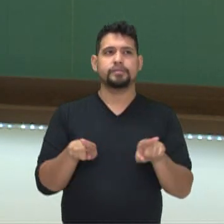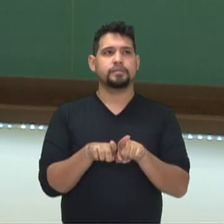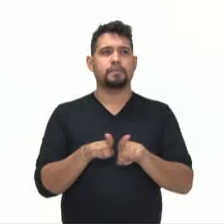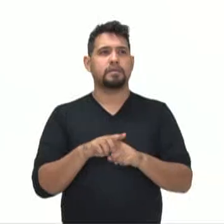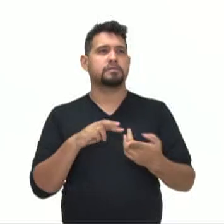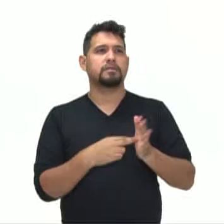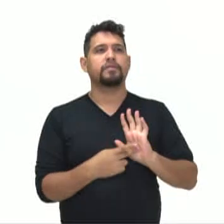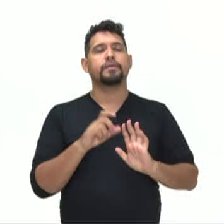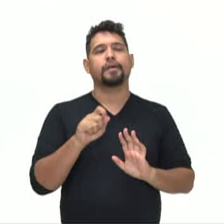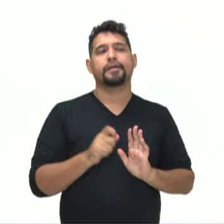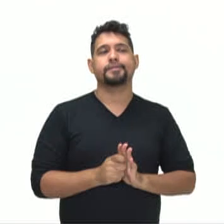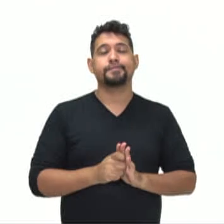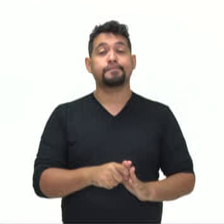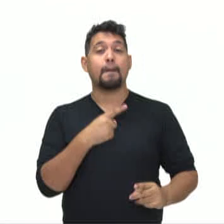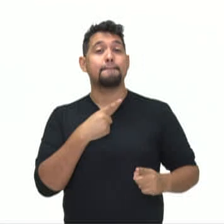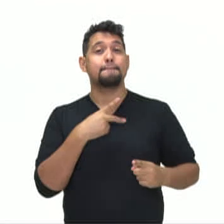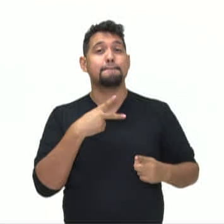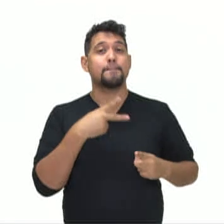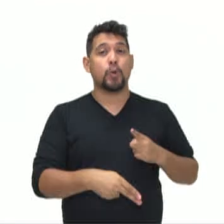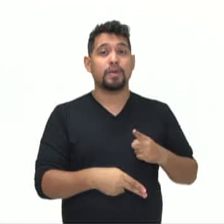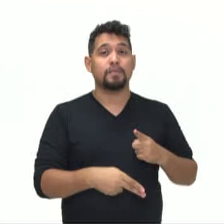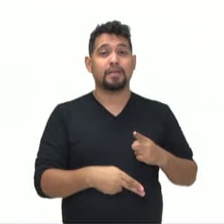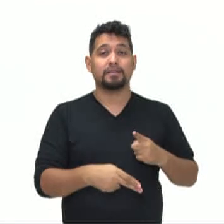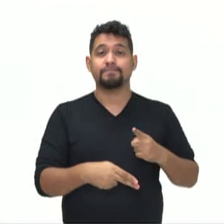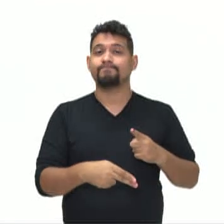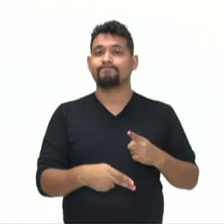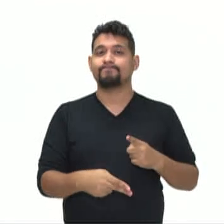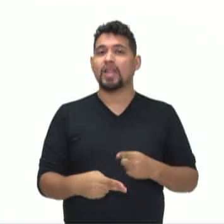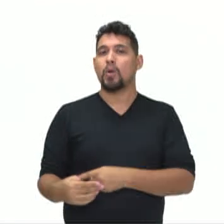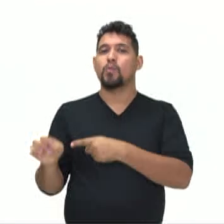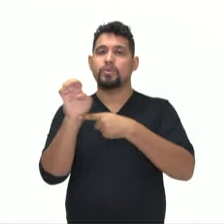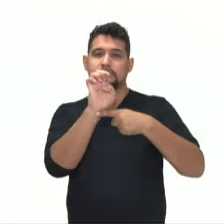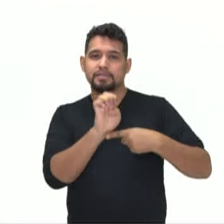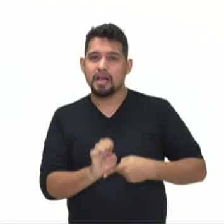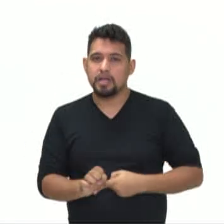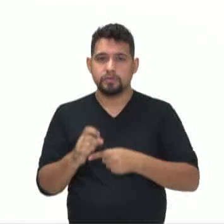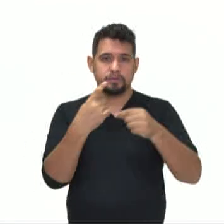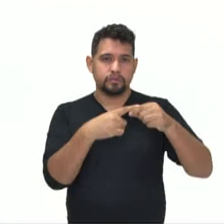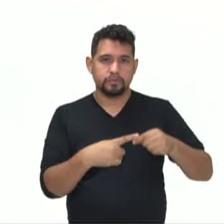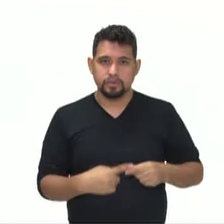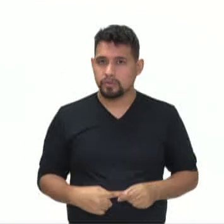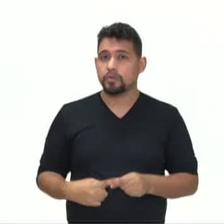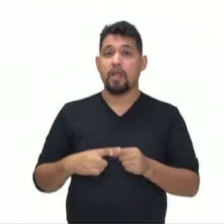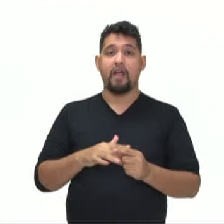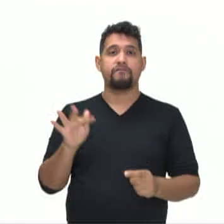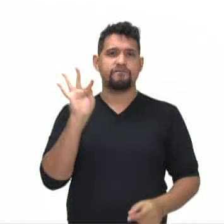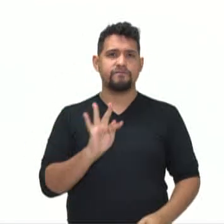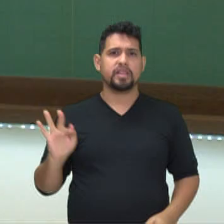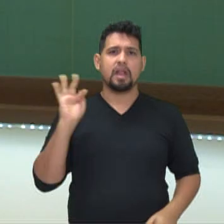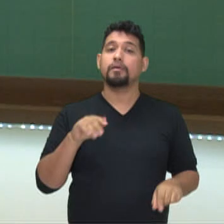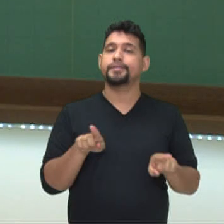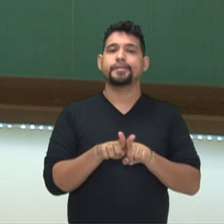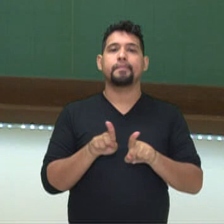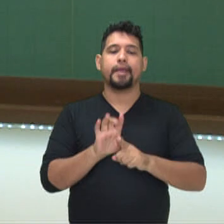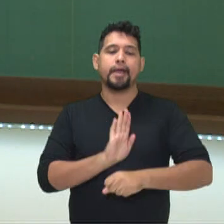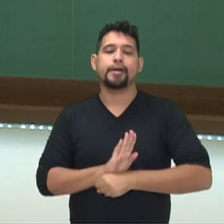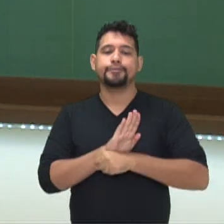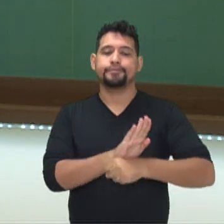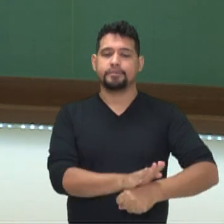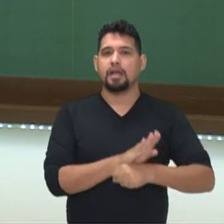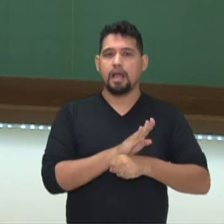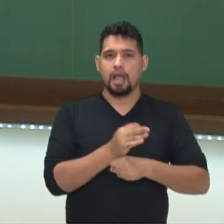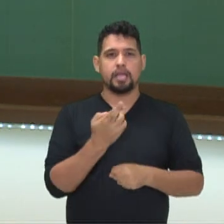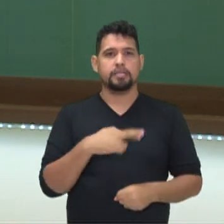religiosa proíbe o Estado, os municípios, a União, patrocinar as religiões,